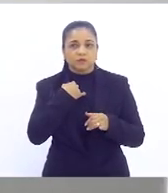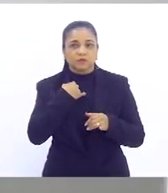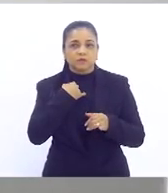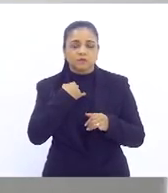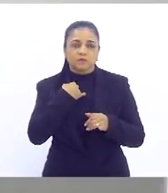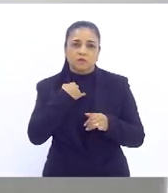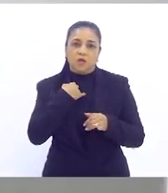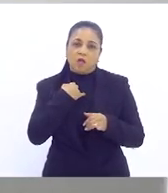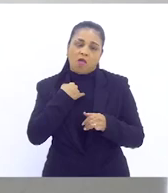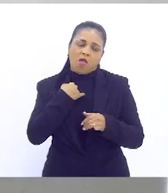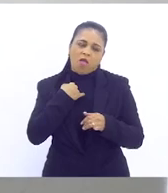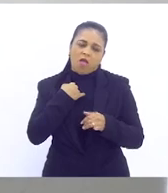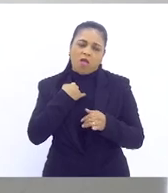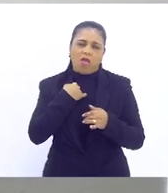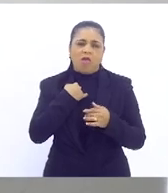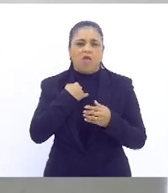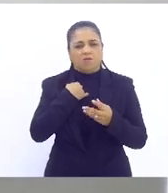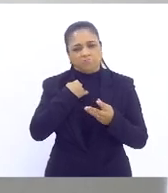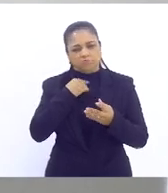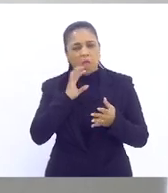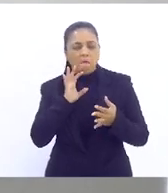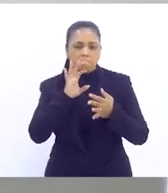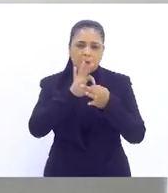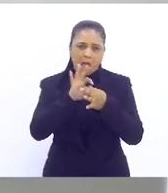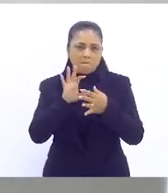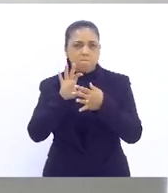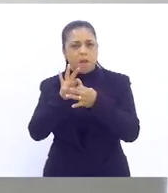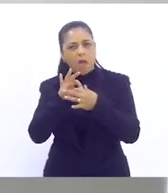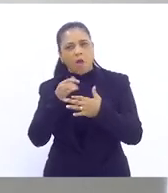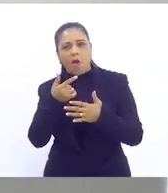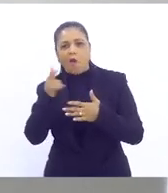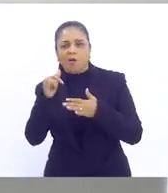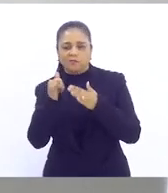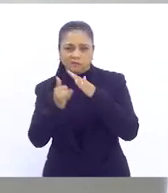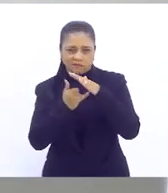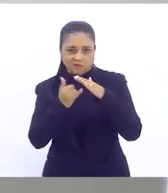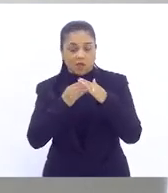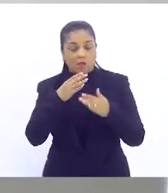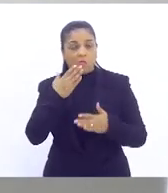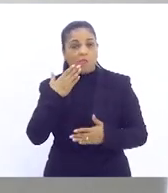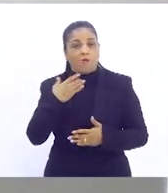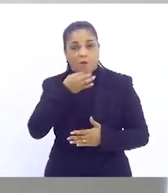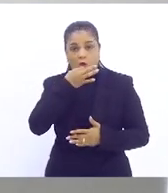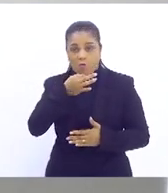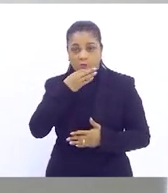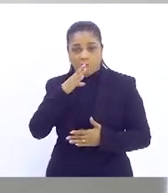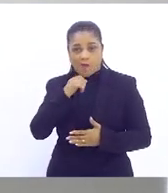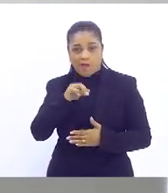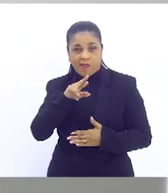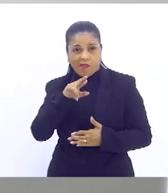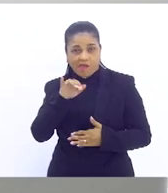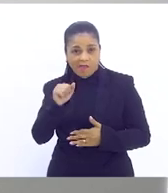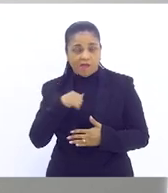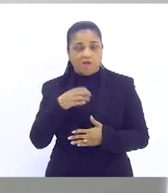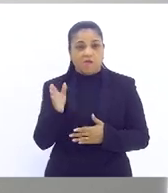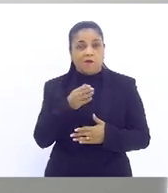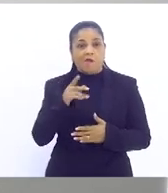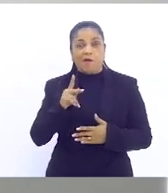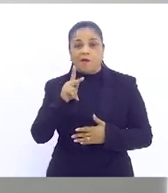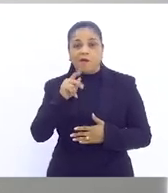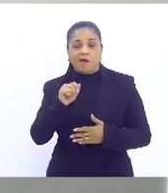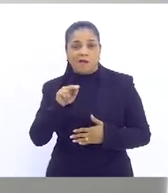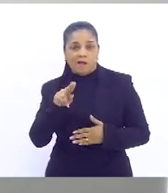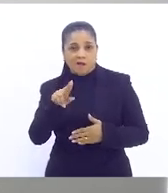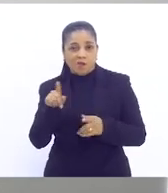claro que envolve outras entidades né mas eu acho que o CREA o cal Clube